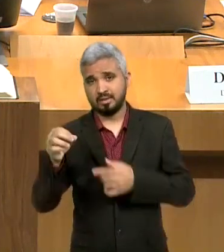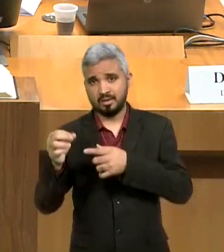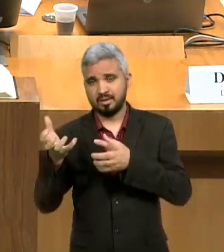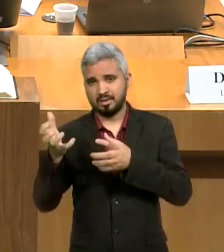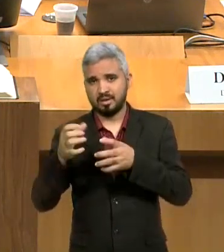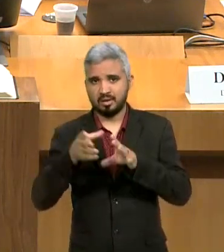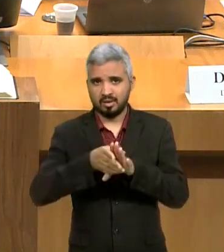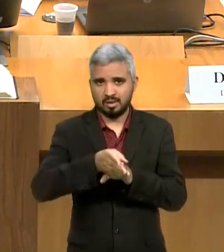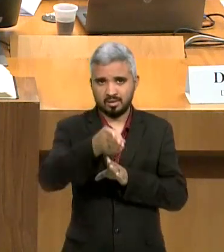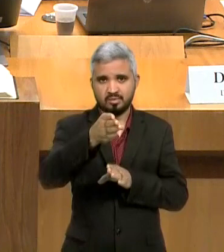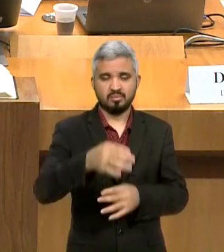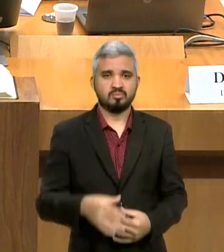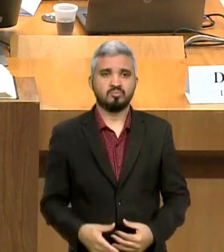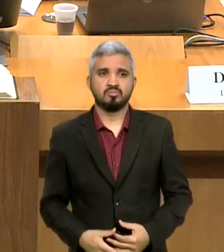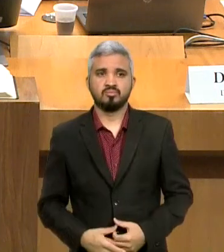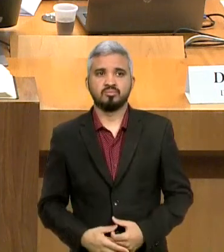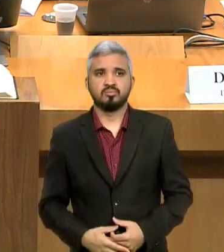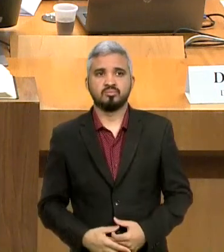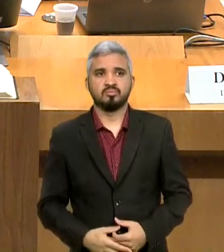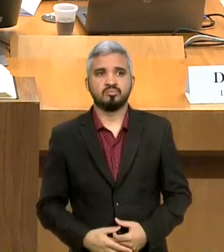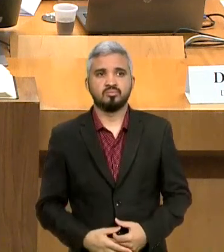Deputado Florêncio.